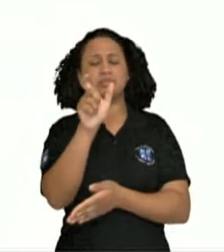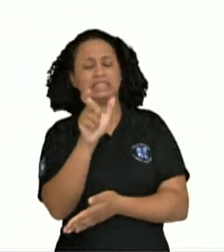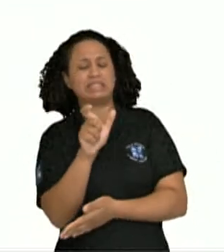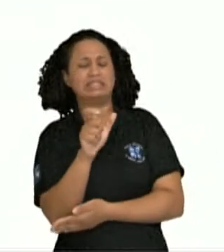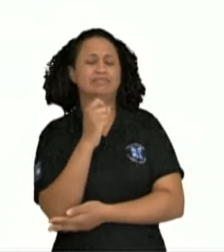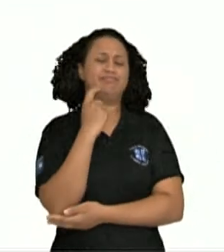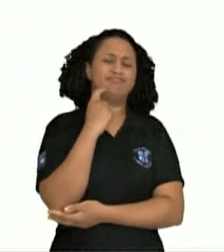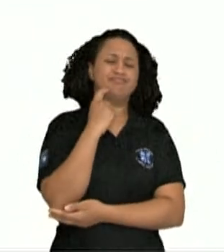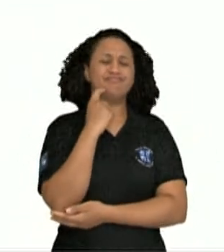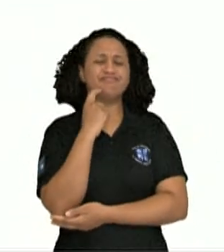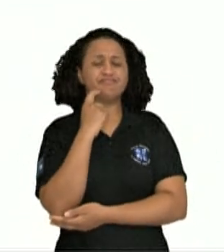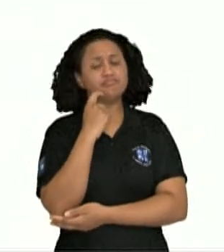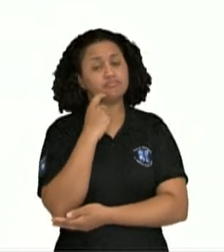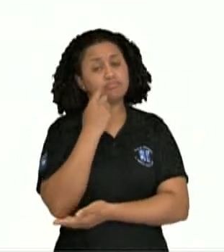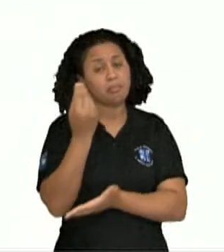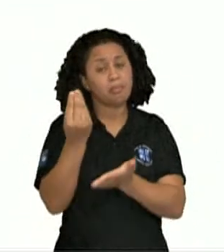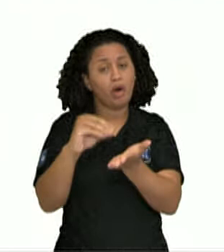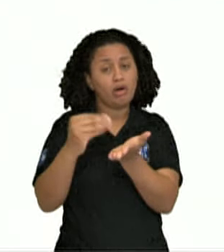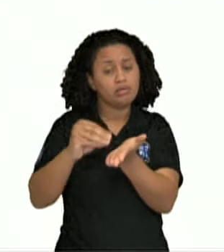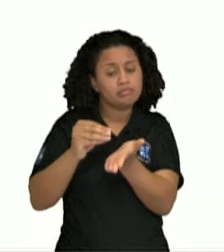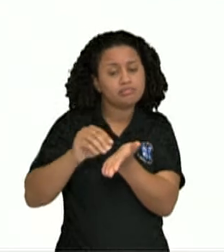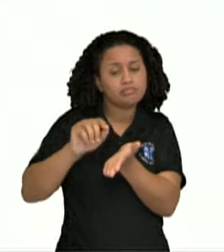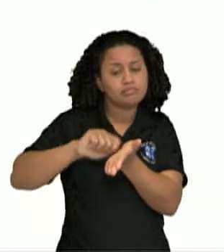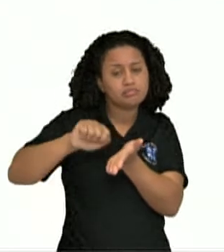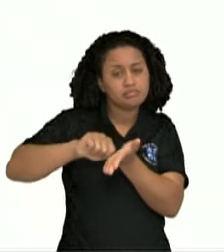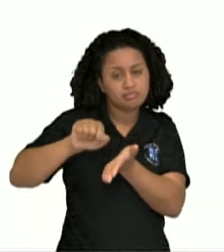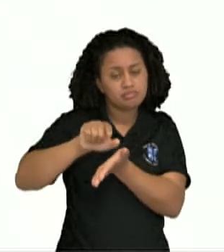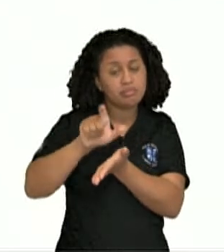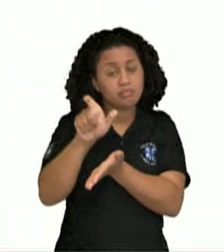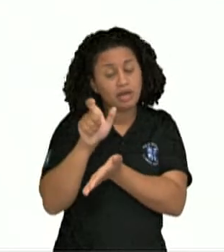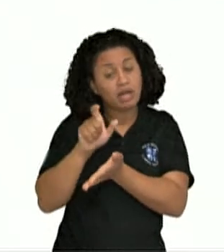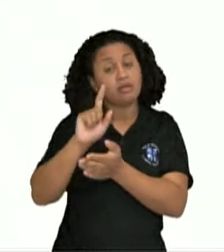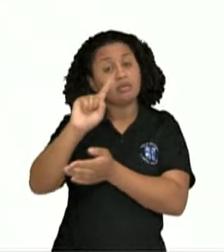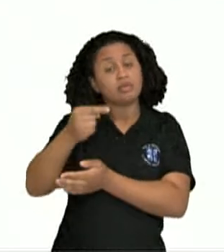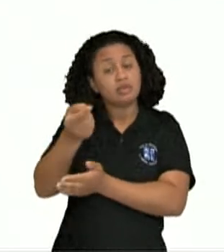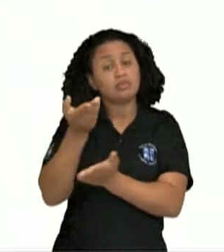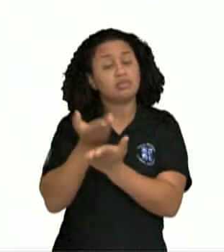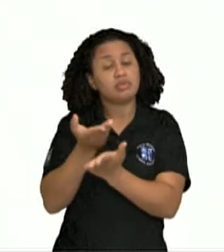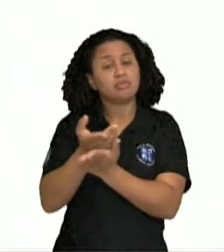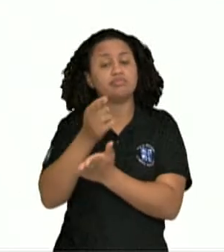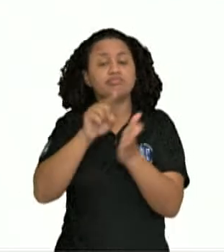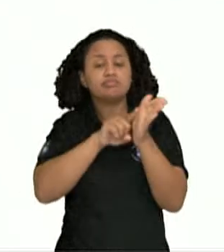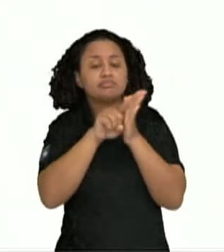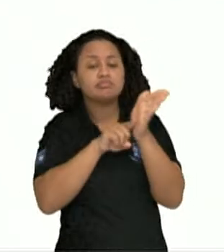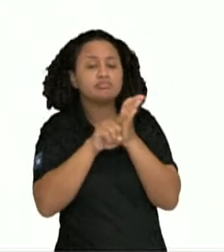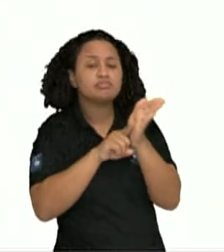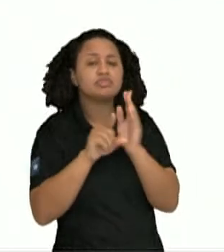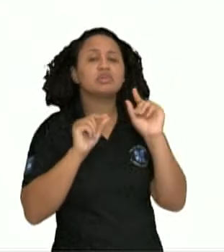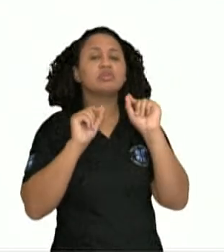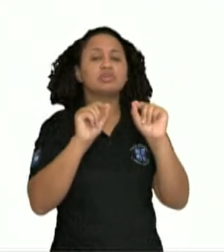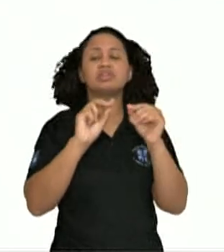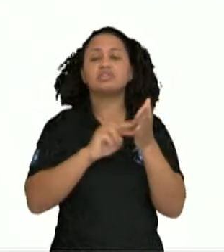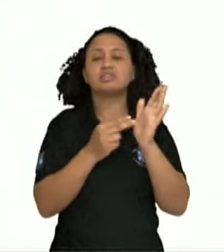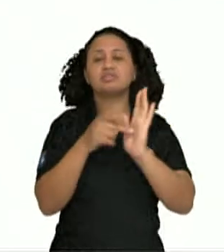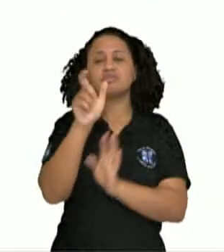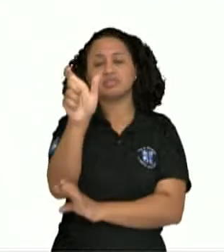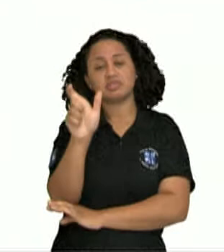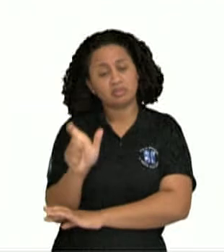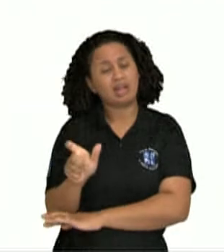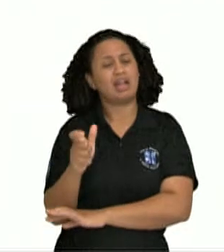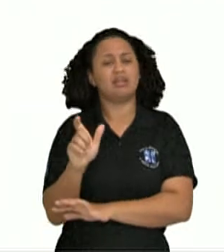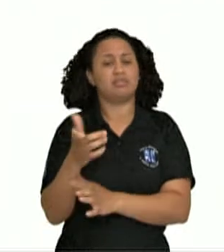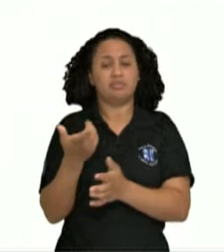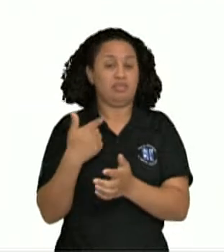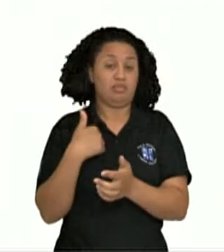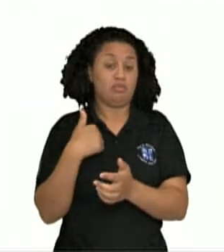palavras, anote aí, deixe anotado rapidamente, para depois da aula você pesquisar, né, para você não deixar essa